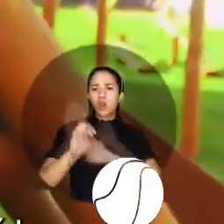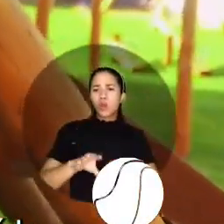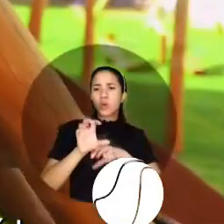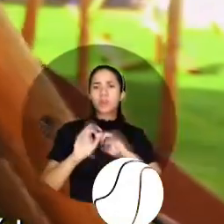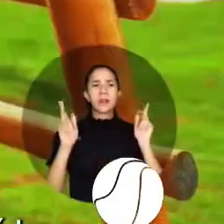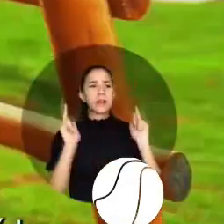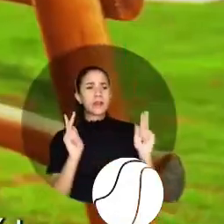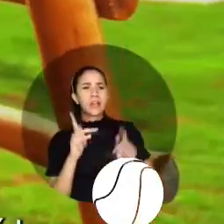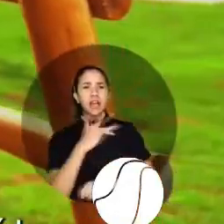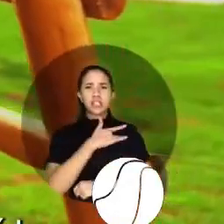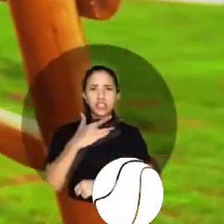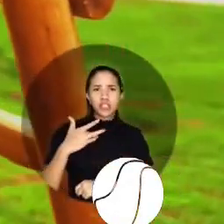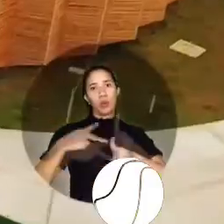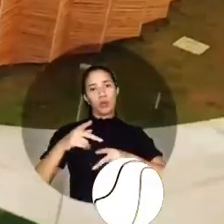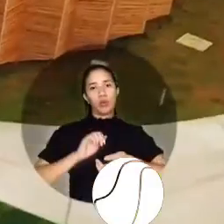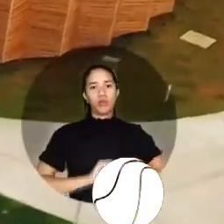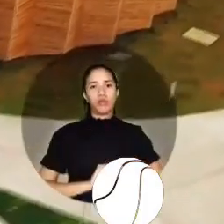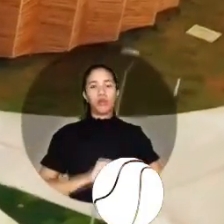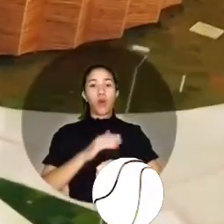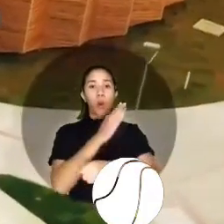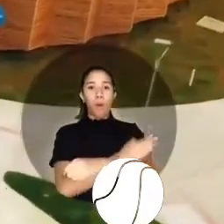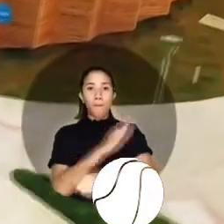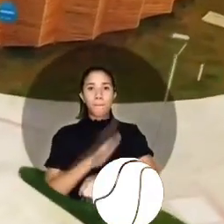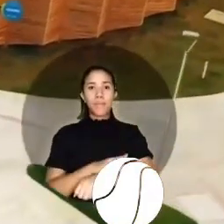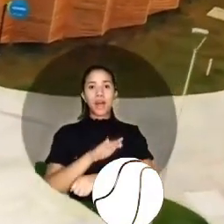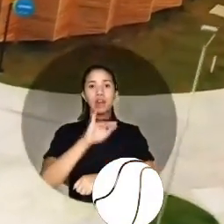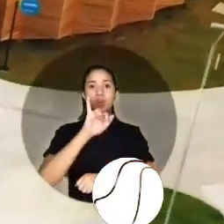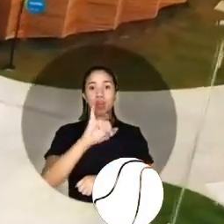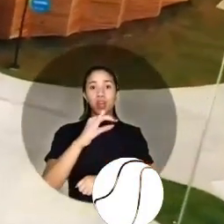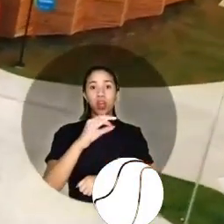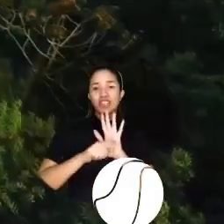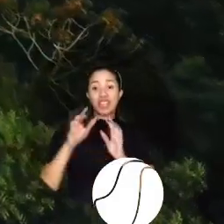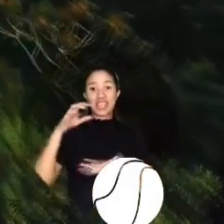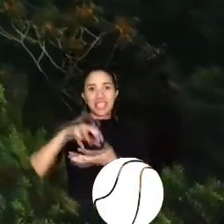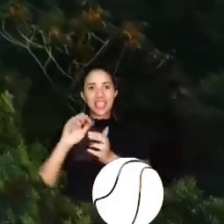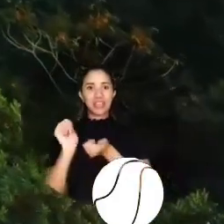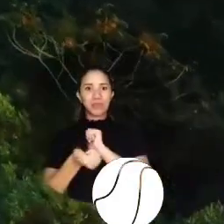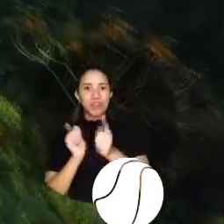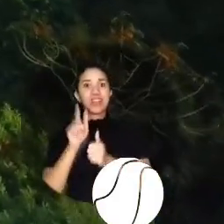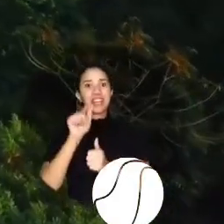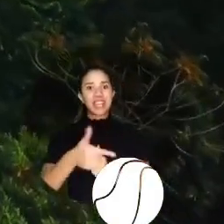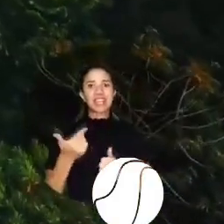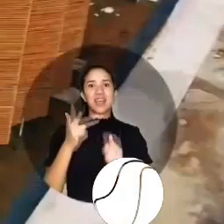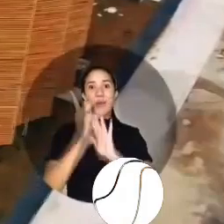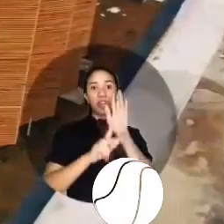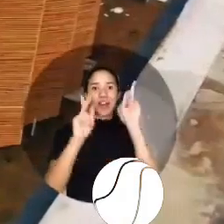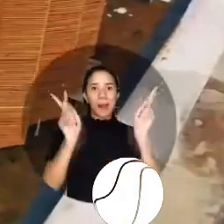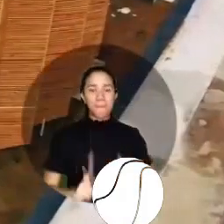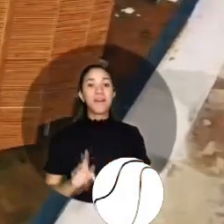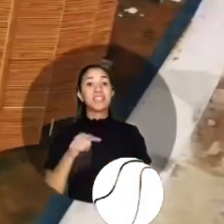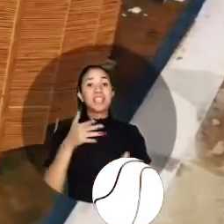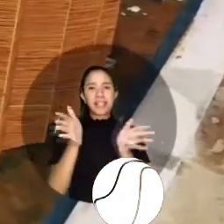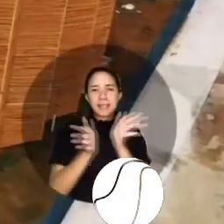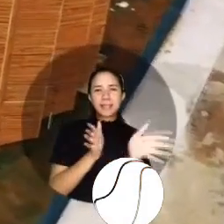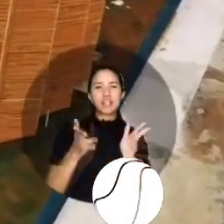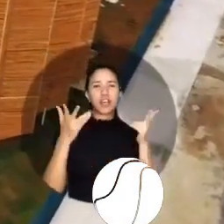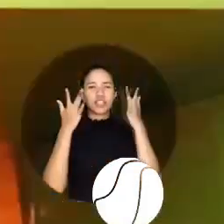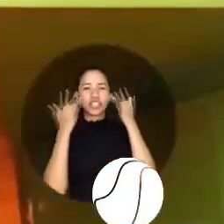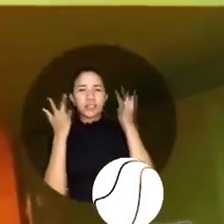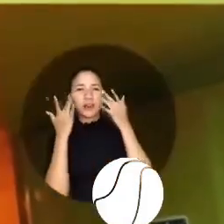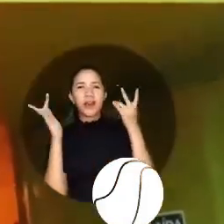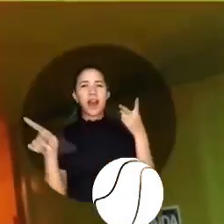ser construída a feira do Açaí de Breves. Já teve uma emenda parlamentar destinada para Breves no valor